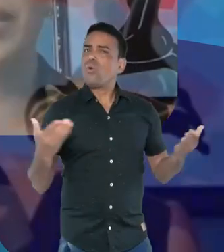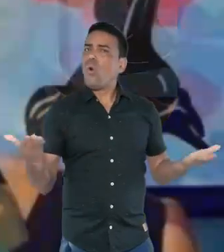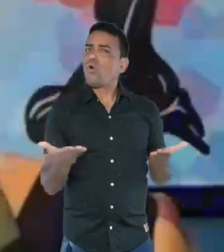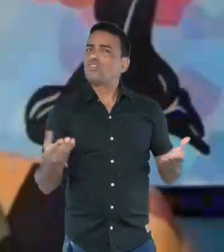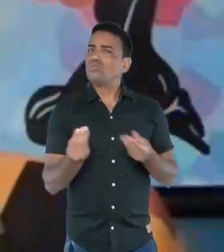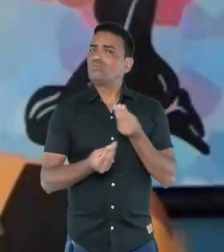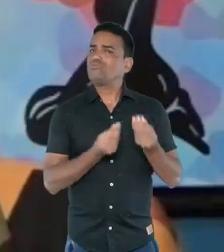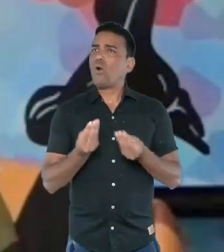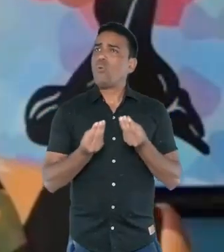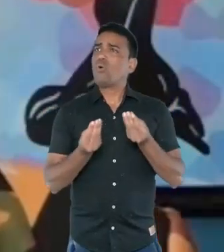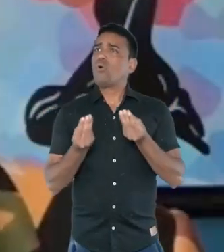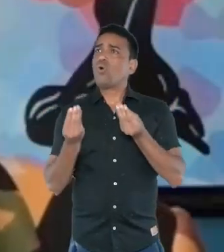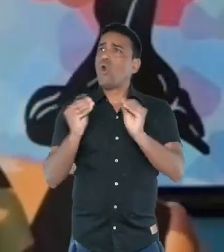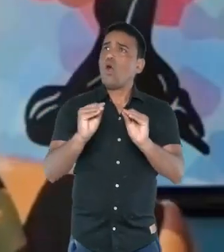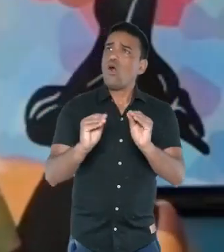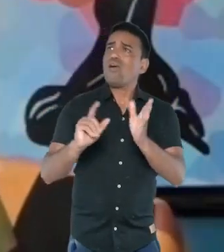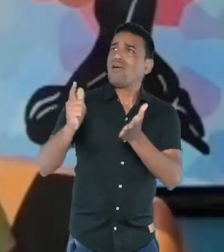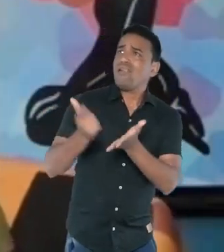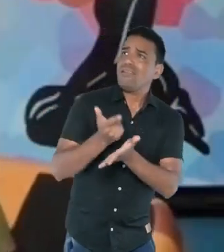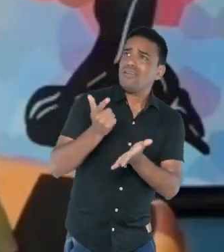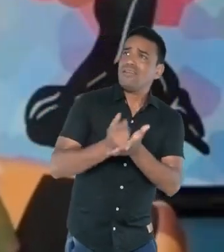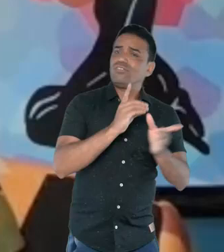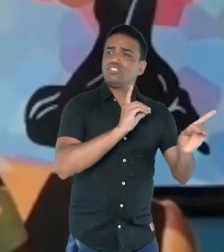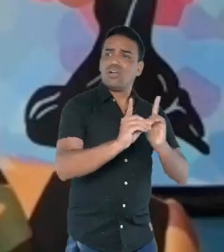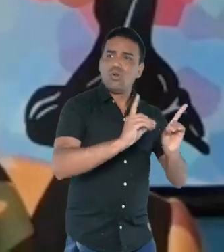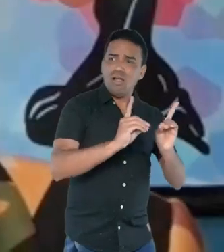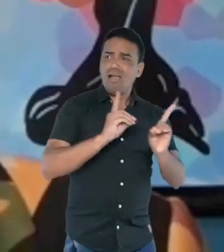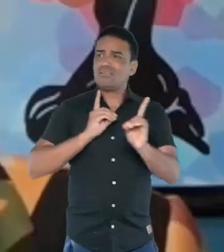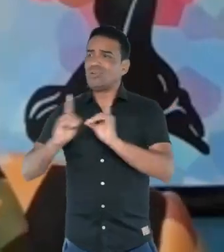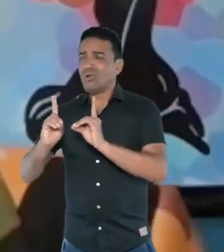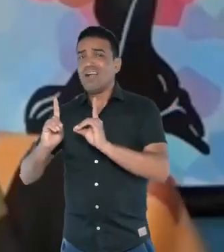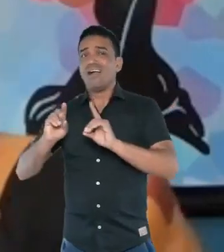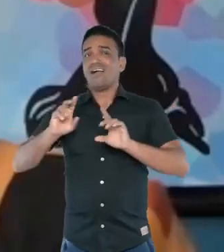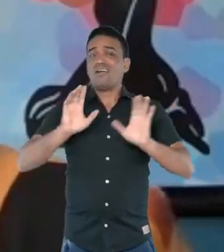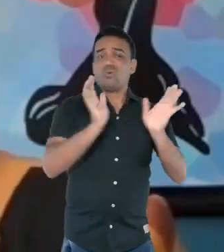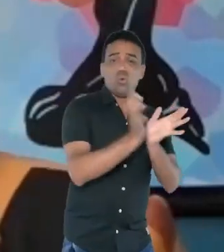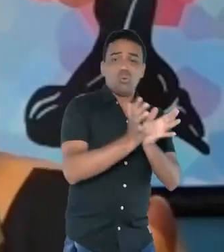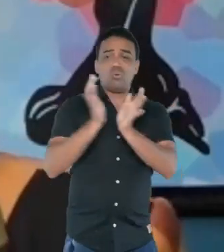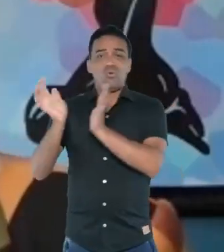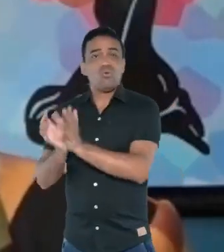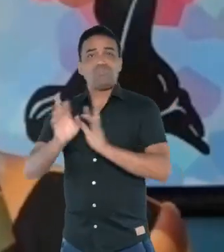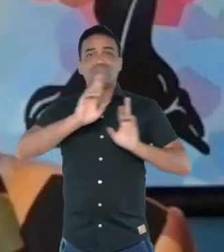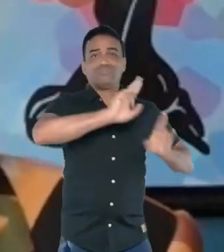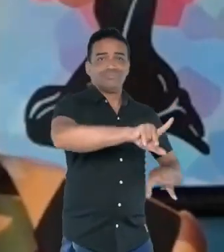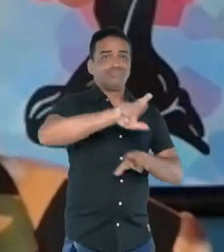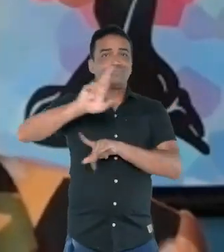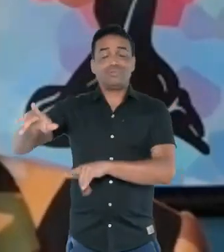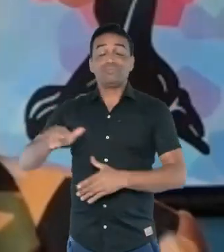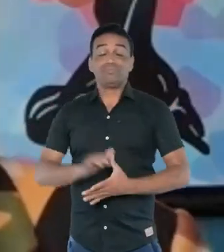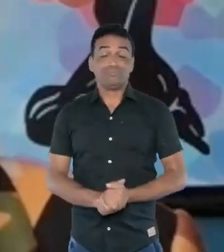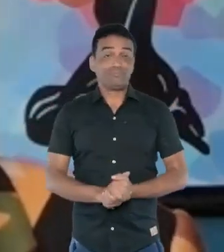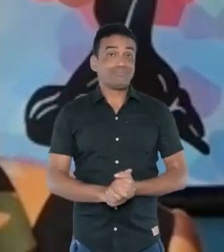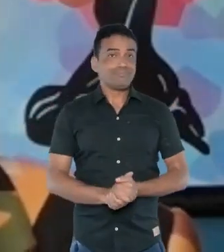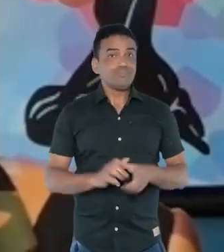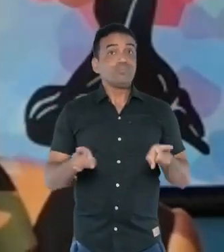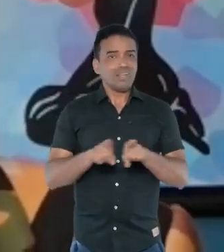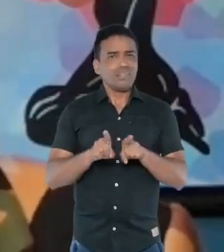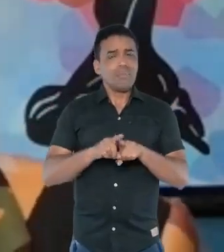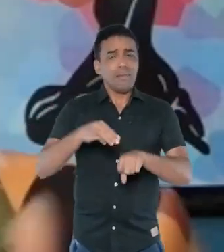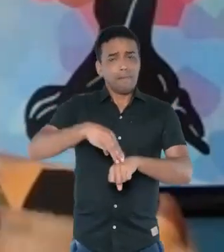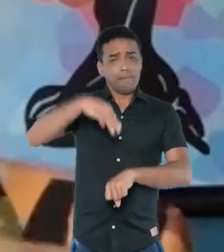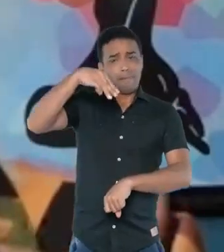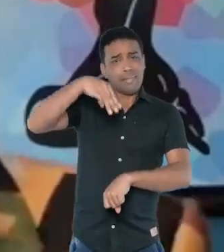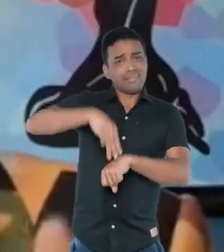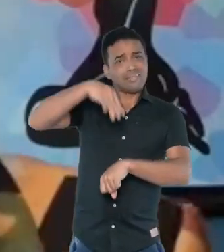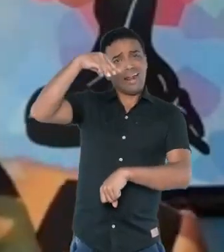uma obra que tenta dialogar com esses dois públicos? Outra coisa é que no mestrado a gente fica muito conectada com